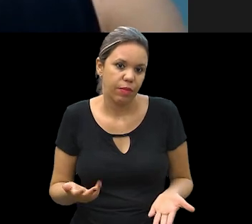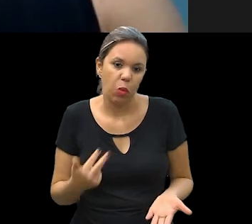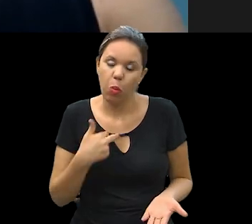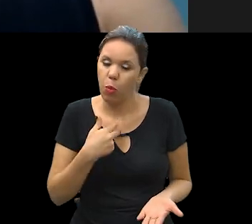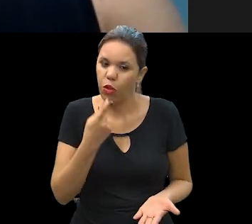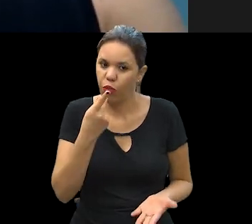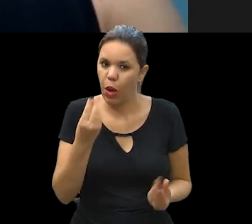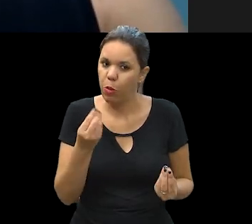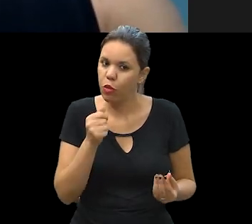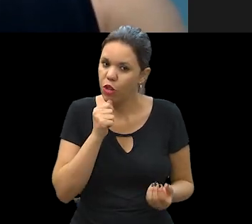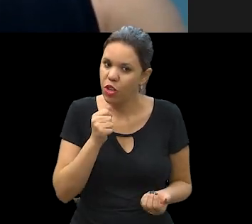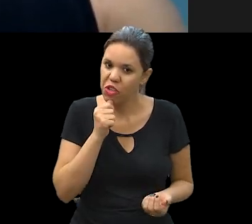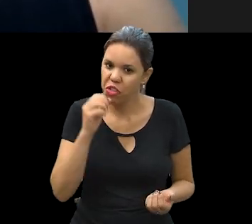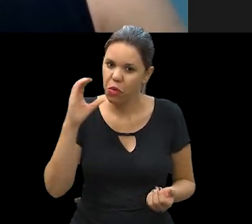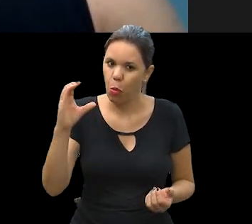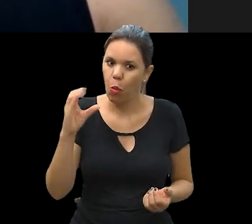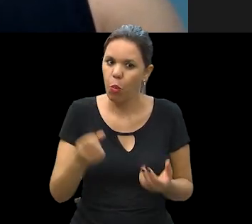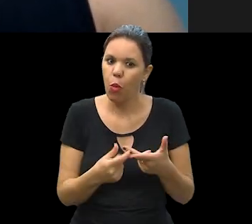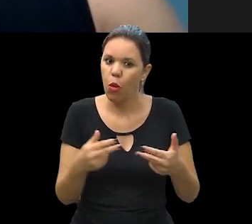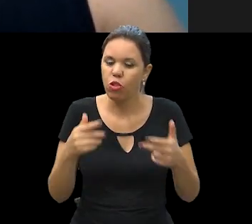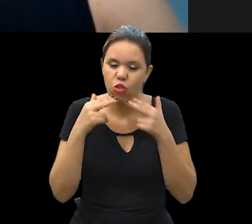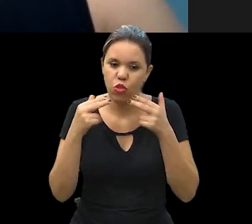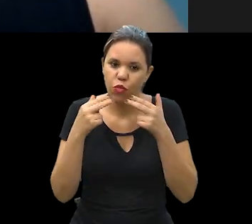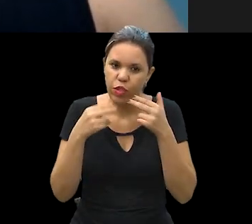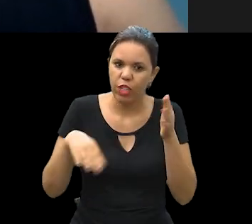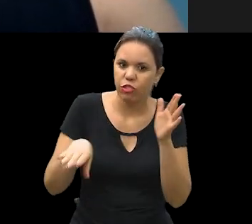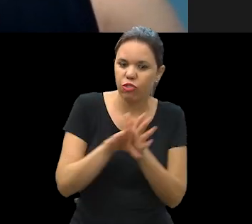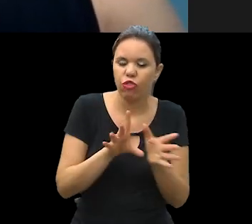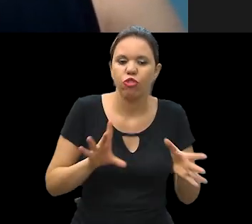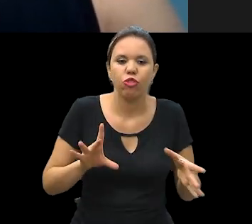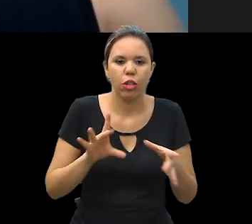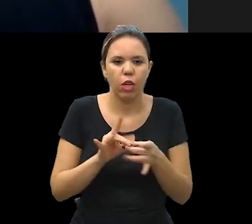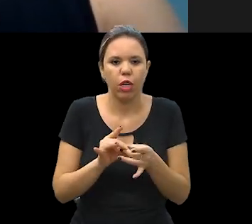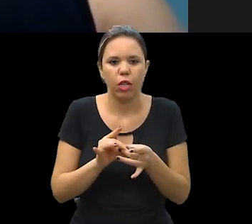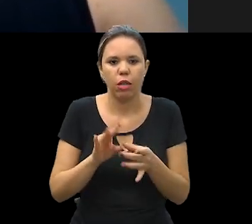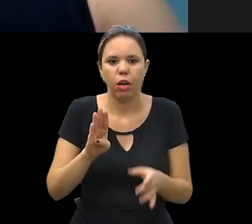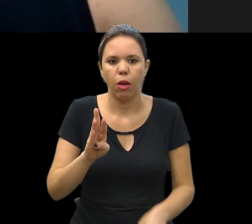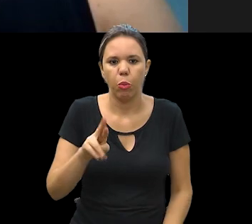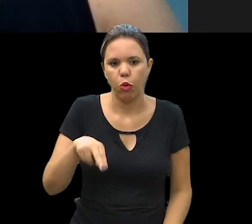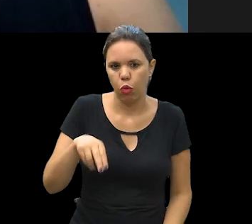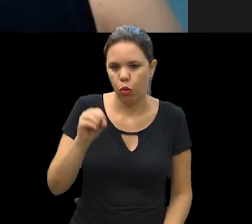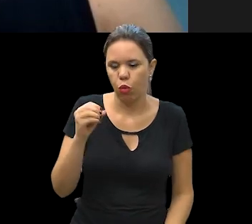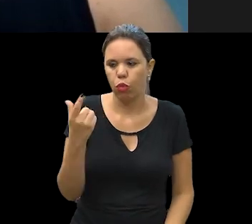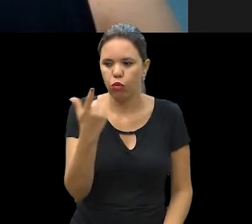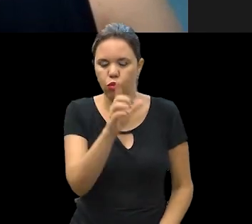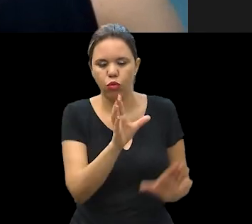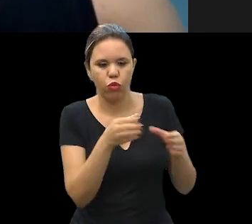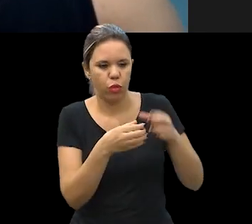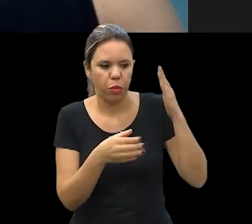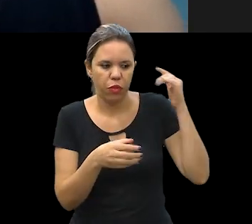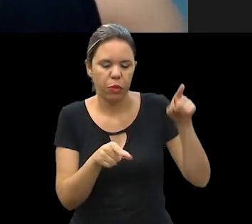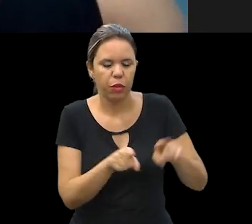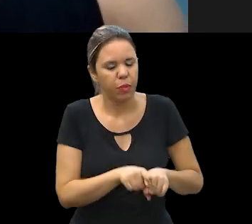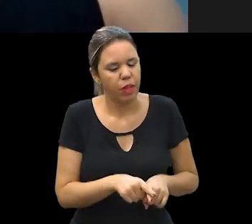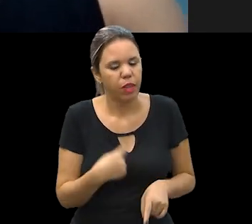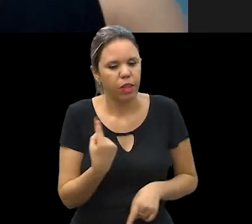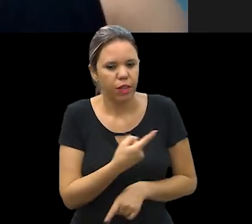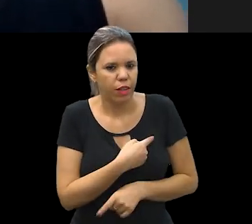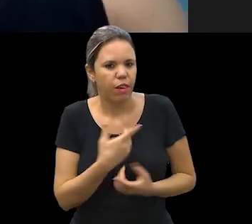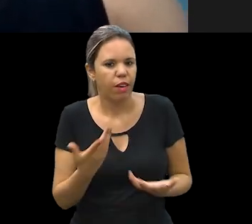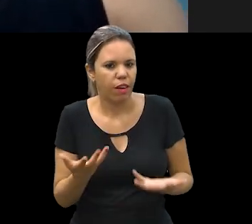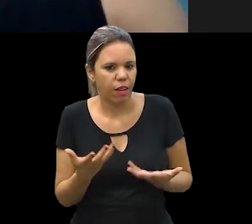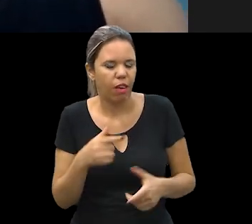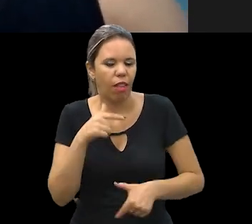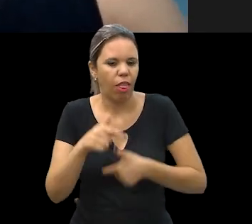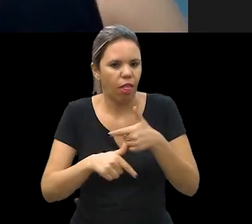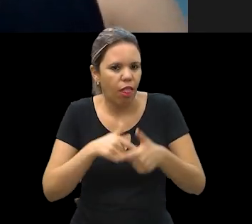A gente nem pode falar muito, mas tem mais coisa vindo aí dessa parceria com o Bruno Gouveia, né, o vocalista do Biquíni Cavadão. A gente